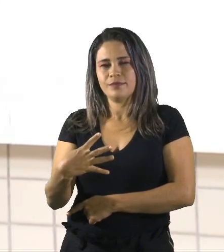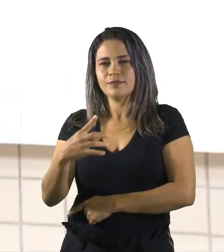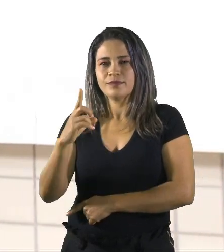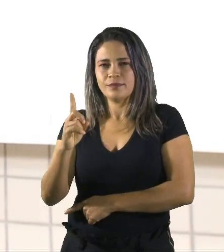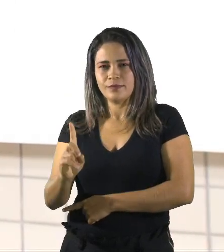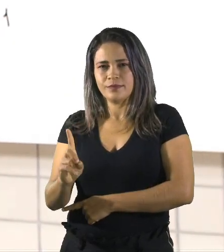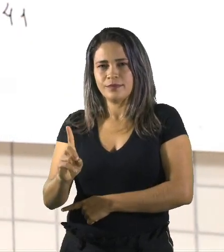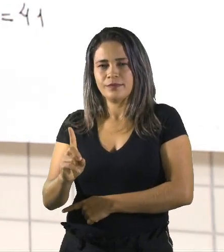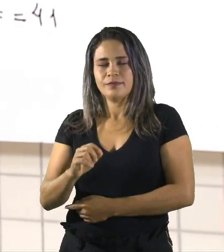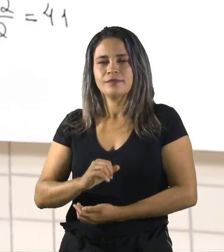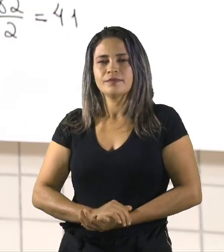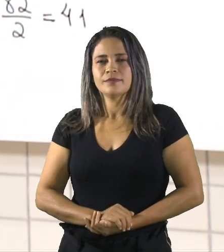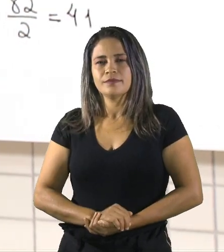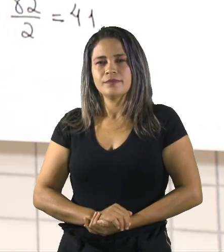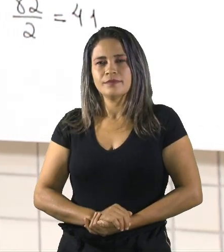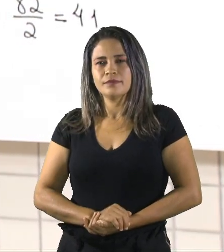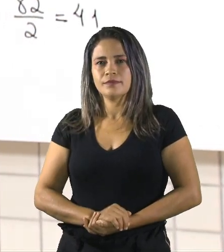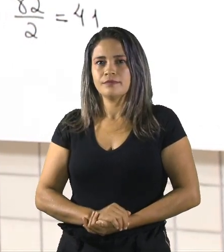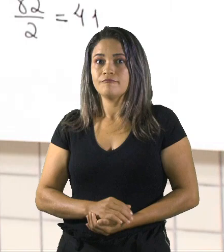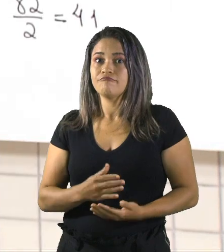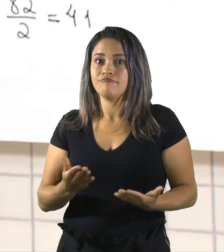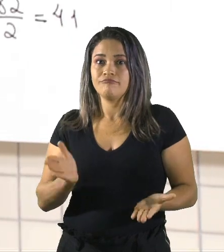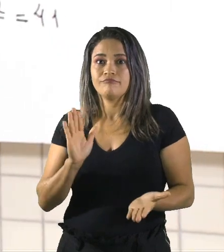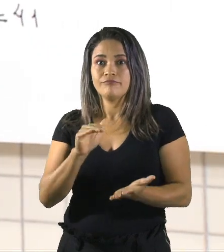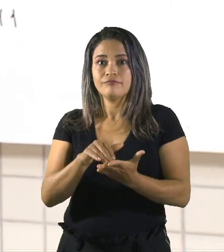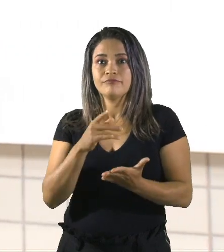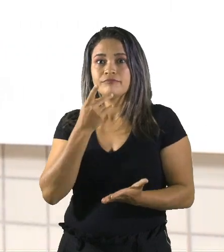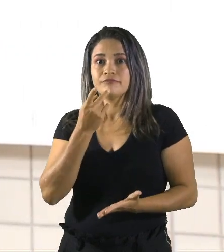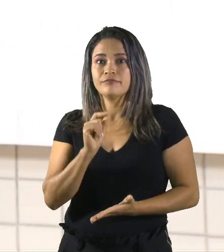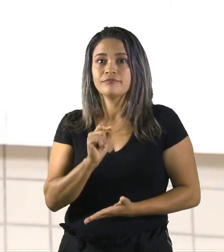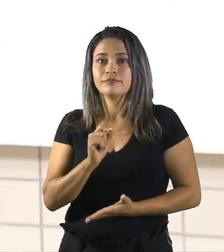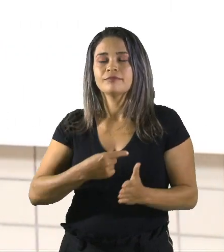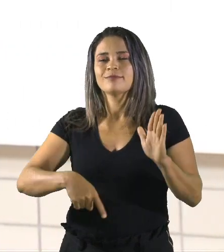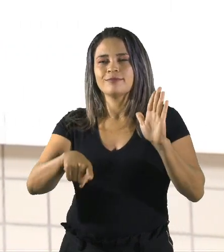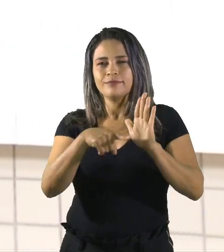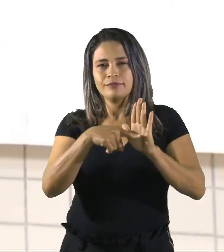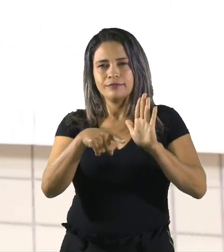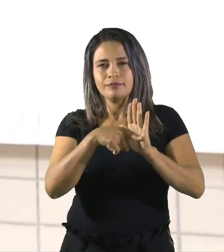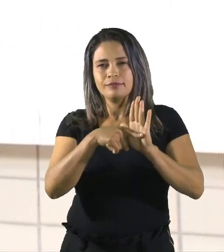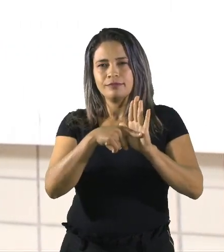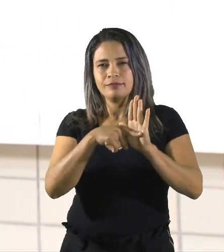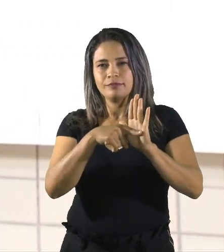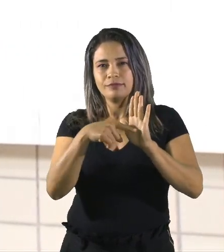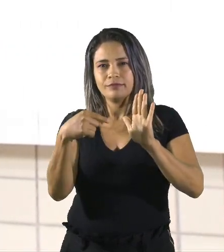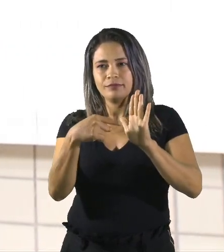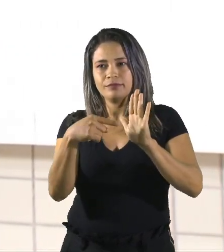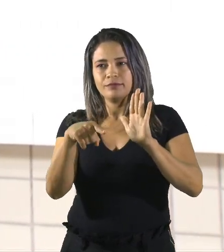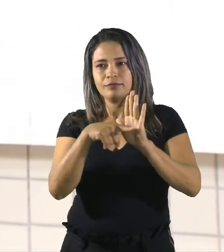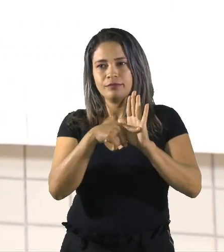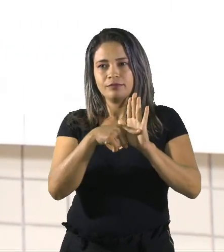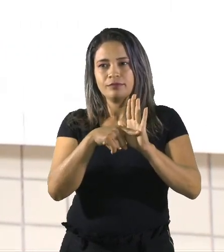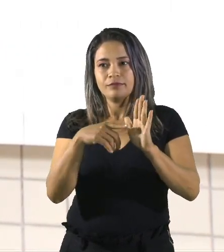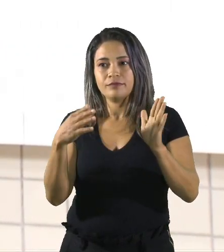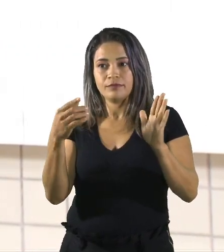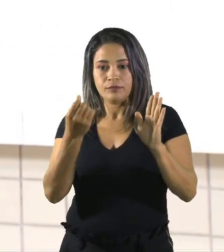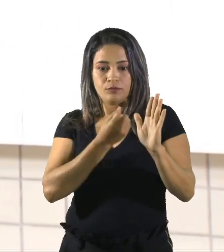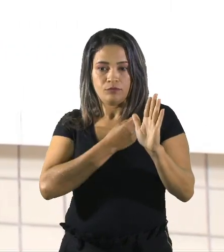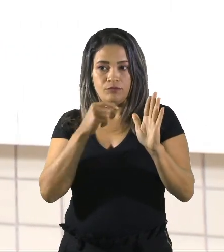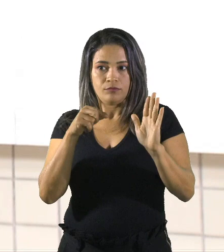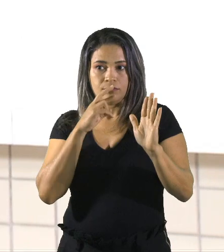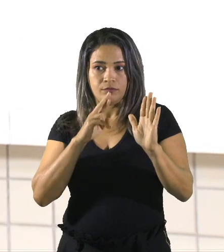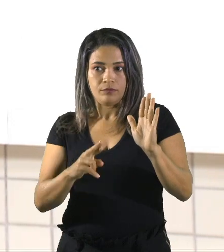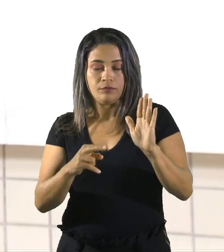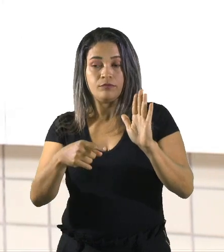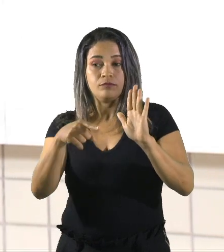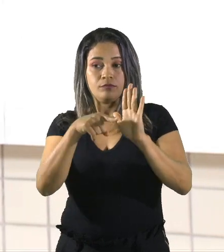41. E aí, por fim, subtrai desse número que você encontrou agora o número que você